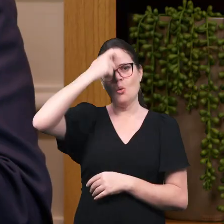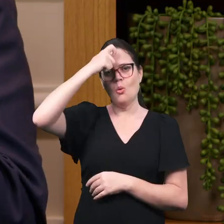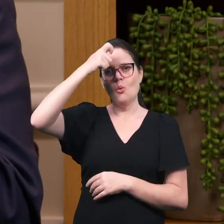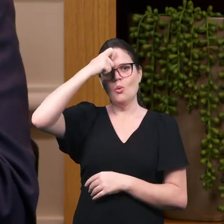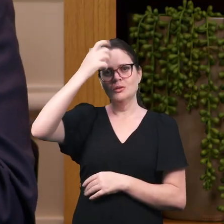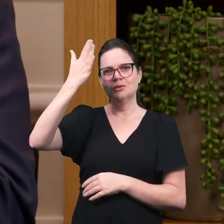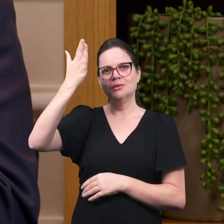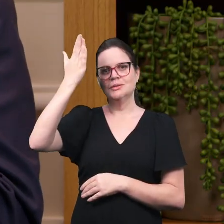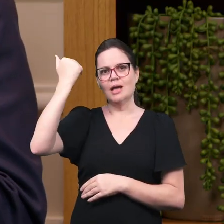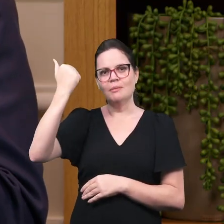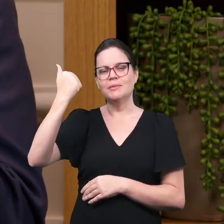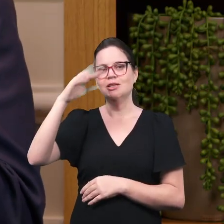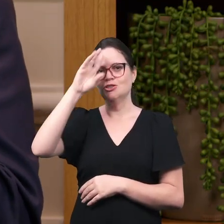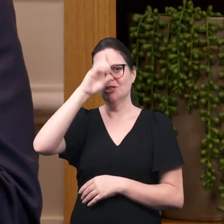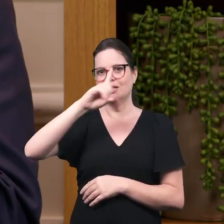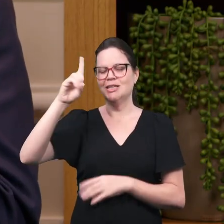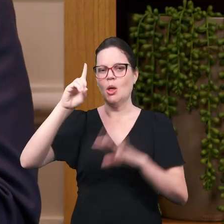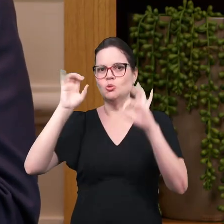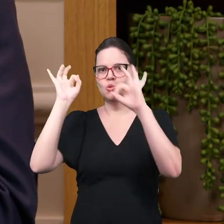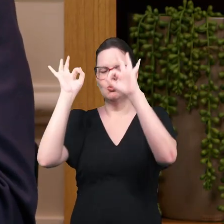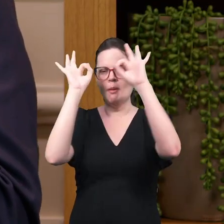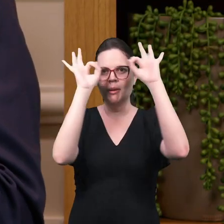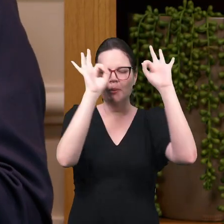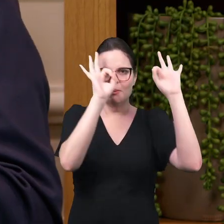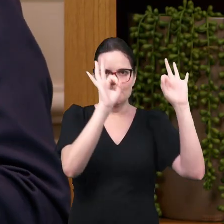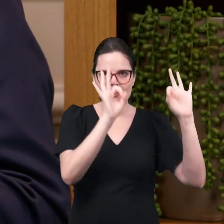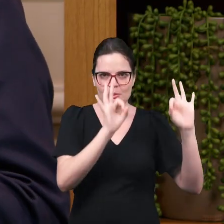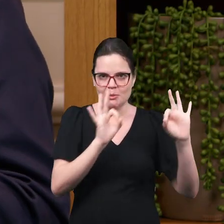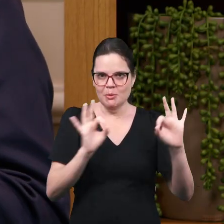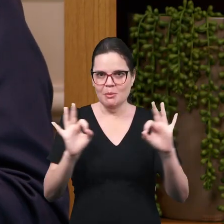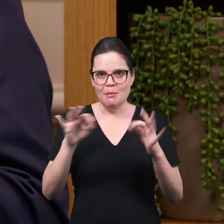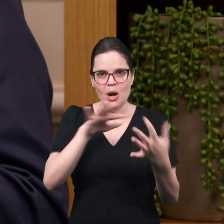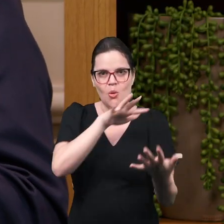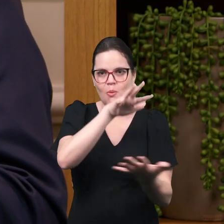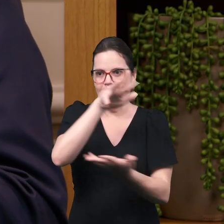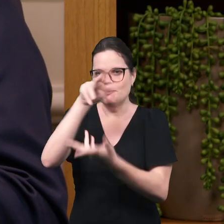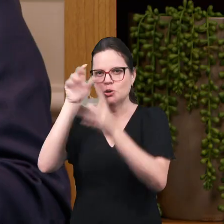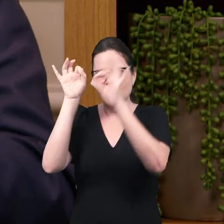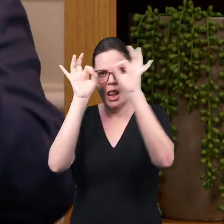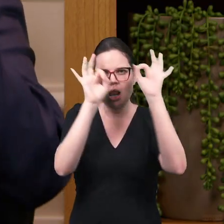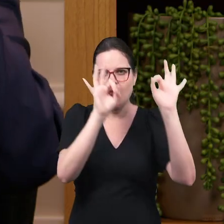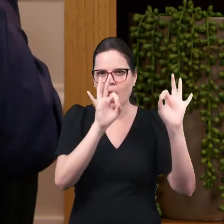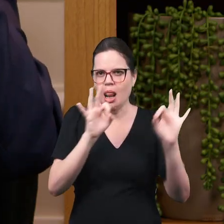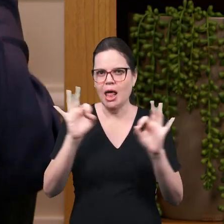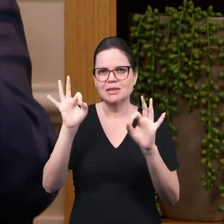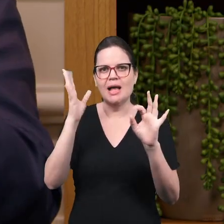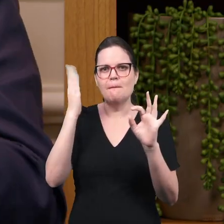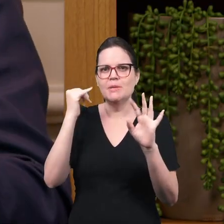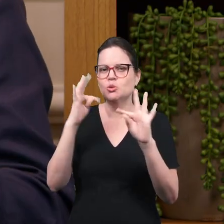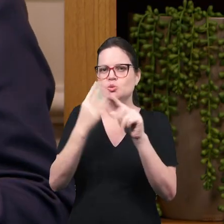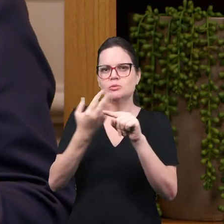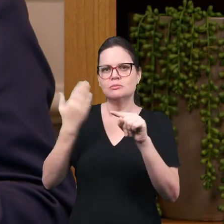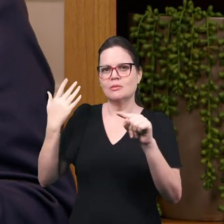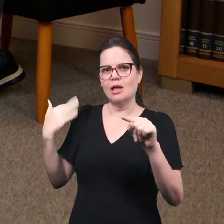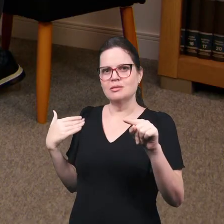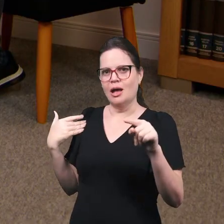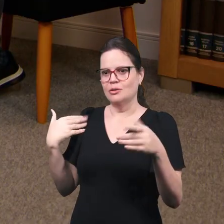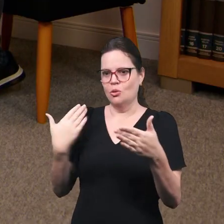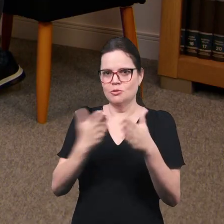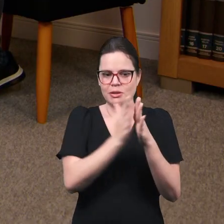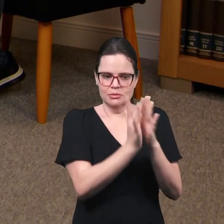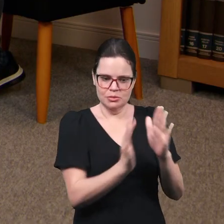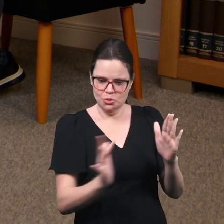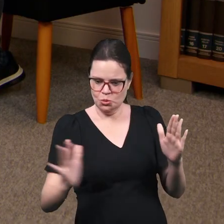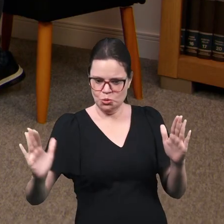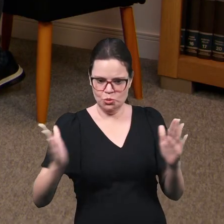consciência da onisciência de Deus. E é muito bom saber que Deus nos conhece perfeitamente. Glória a Isso